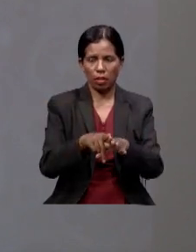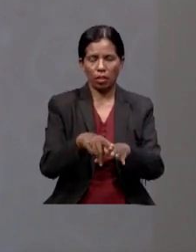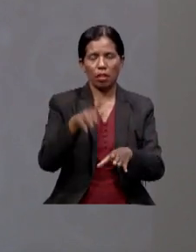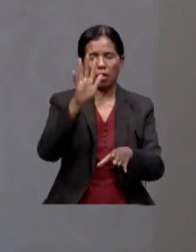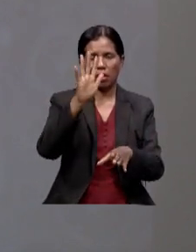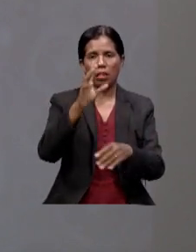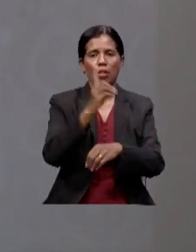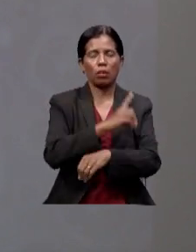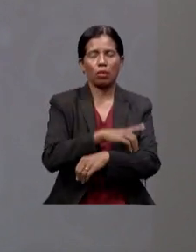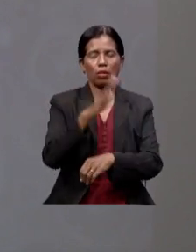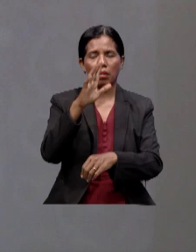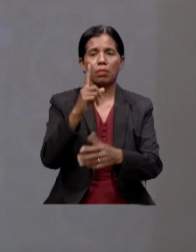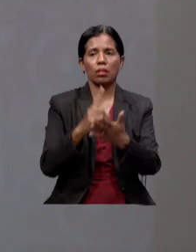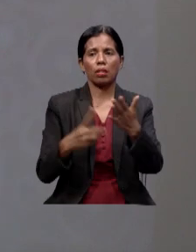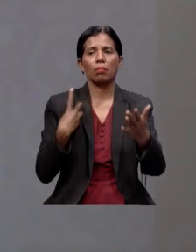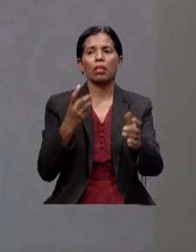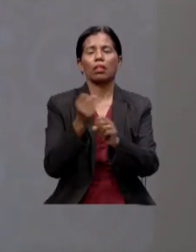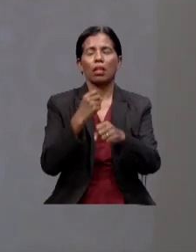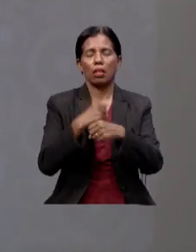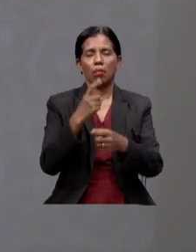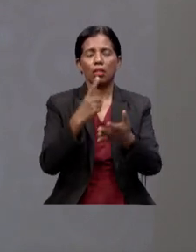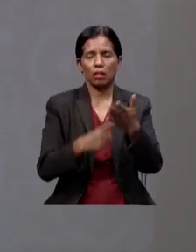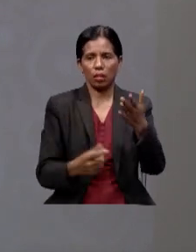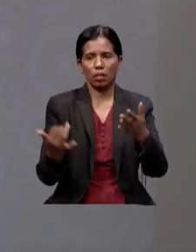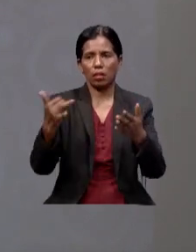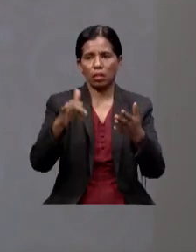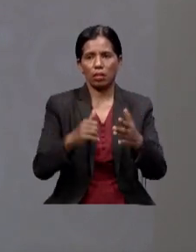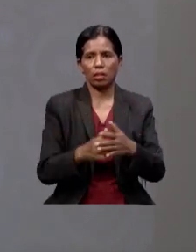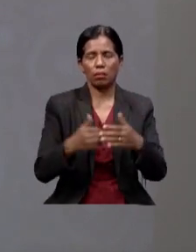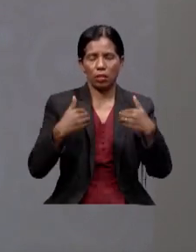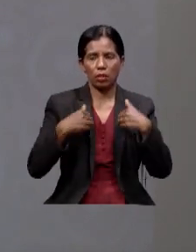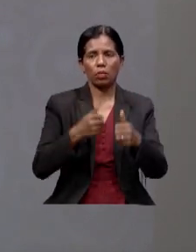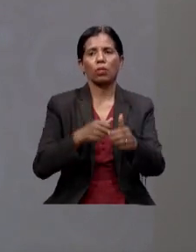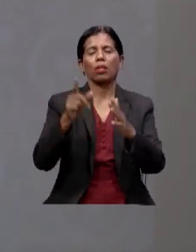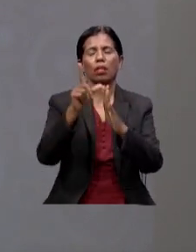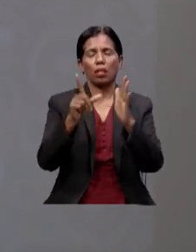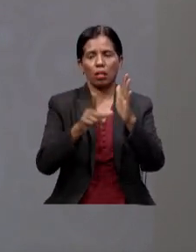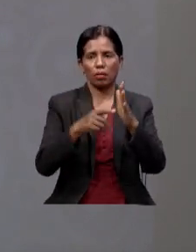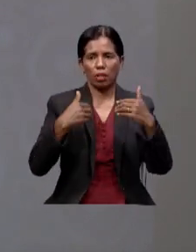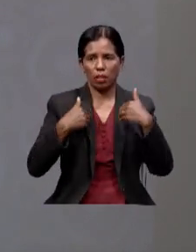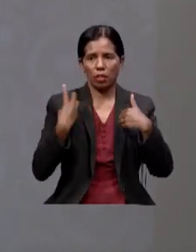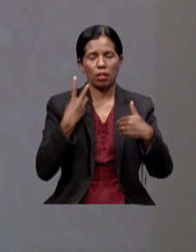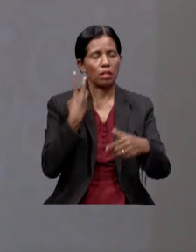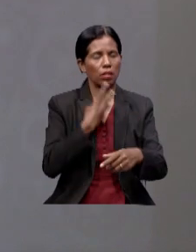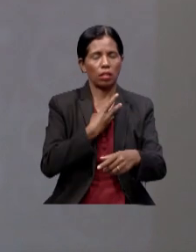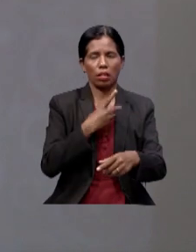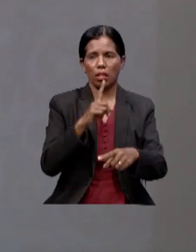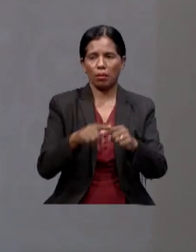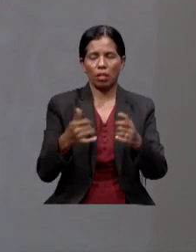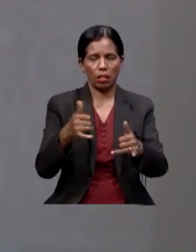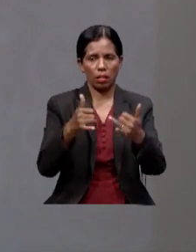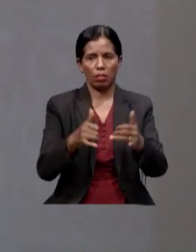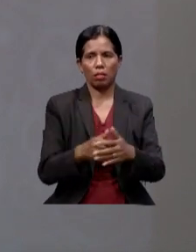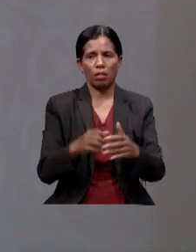malu ne sa de meta halo basira baze regimento ne be iha ita la bela limar ne organo